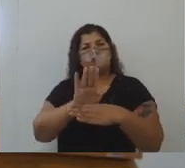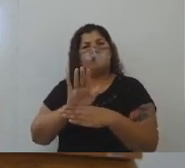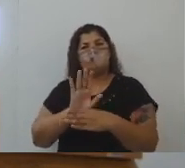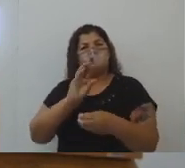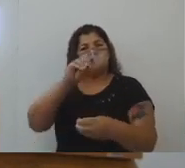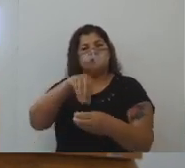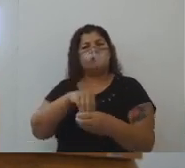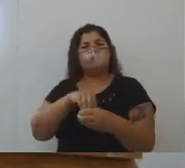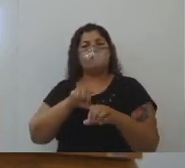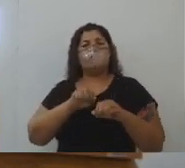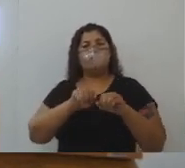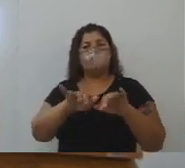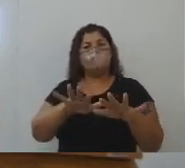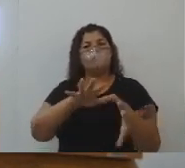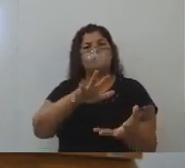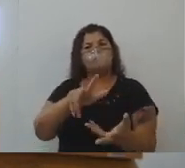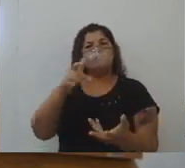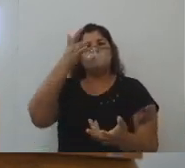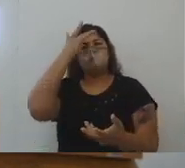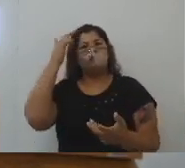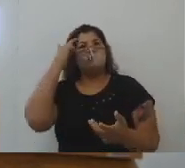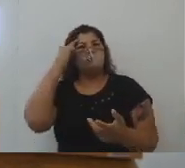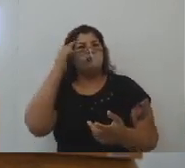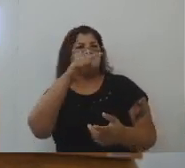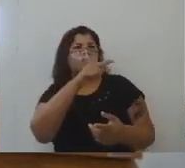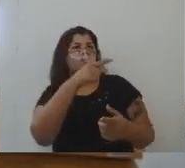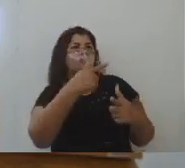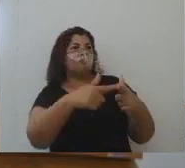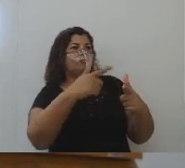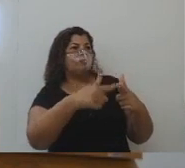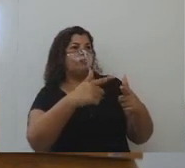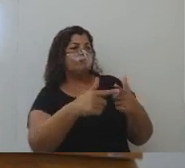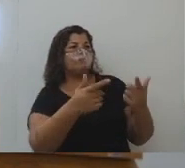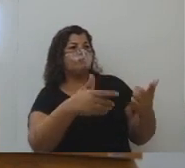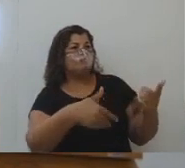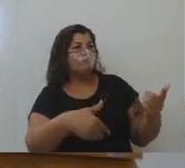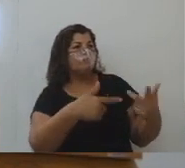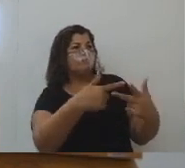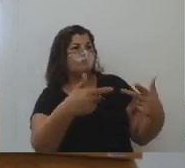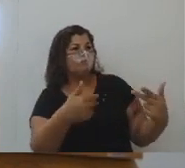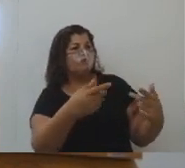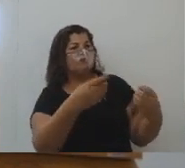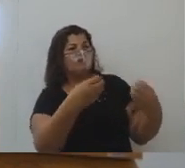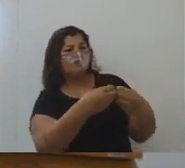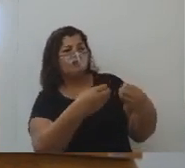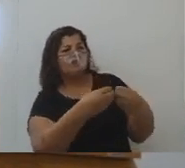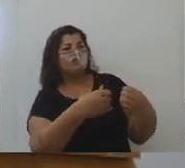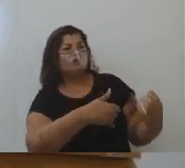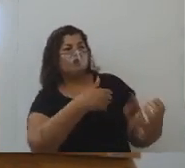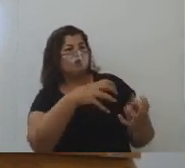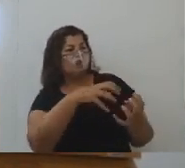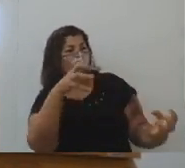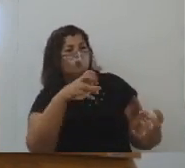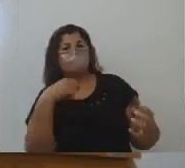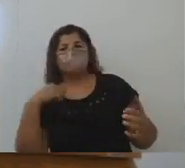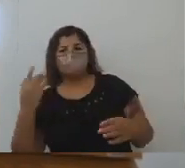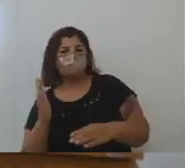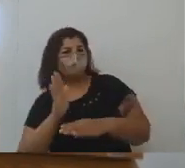dentro da pandemia. Pessoas que começam a se ajudar, sabe? Uma pessoa que tem um vizinho idoso e que chega lá e